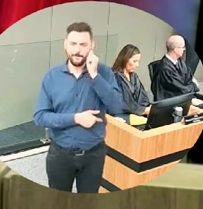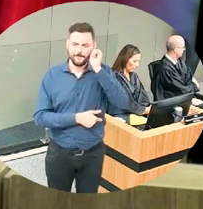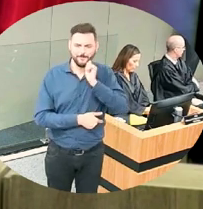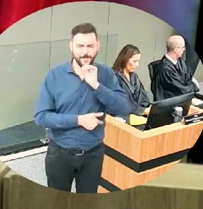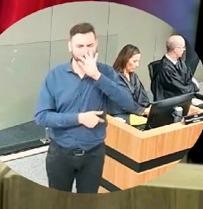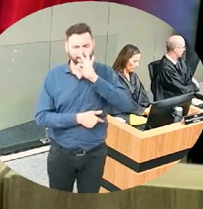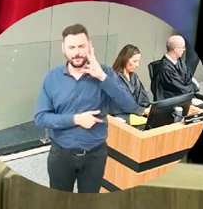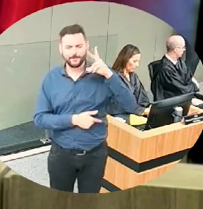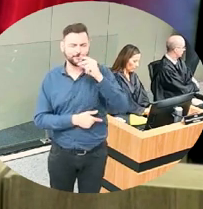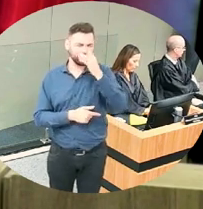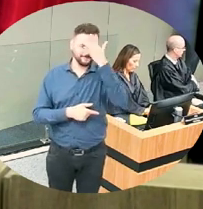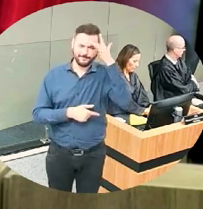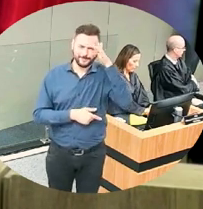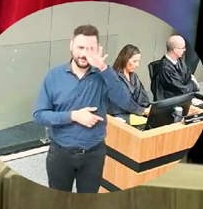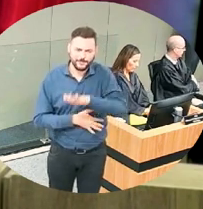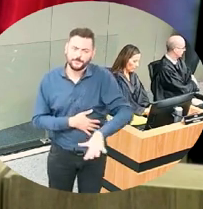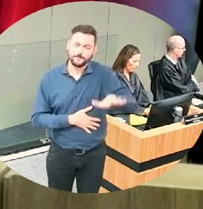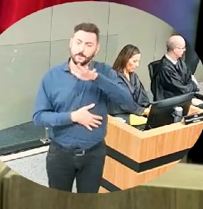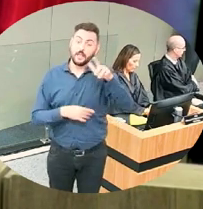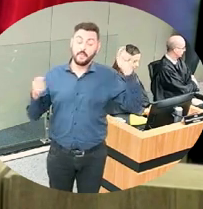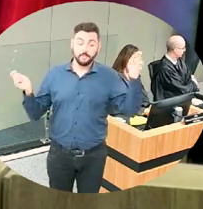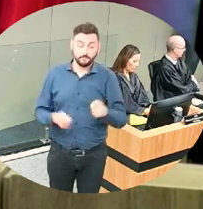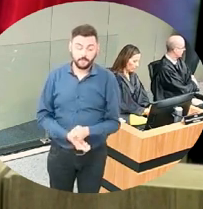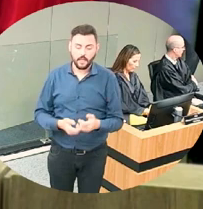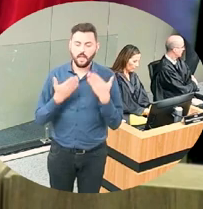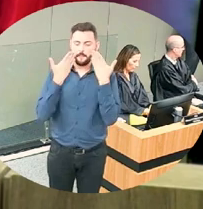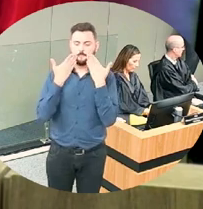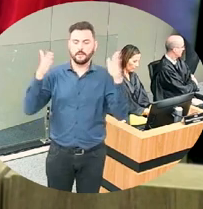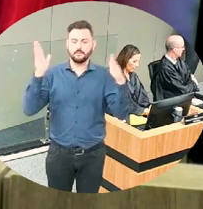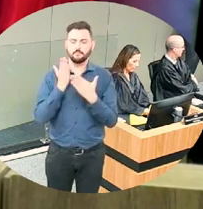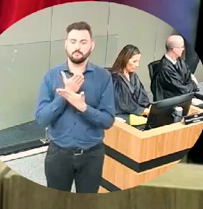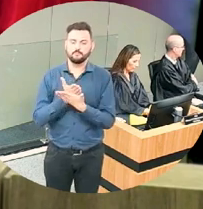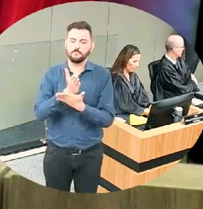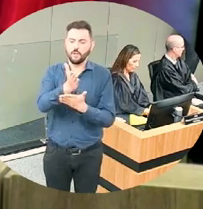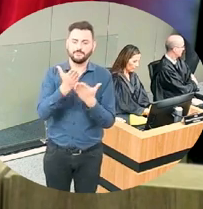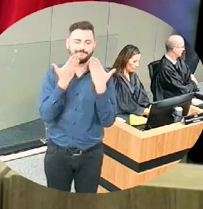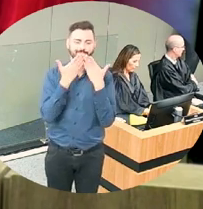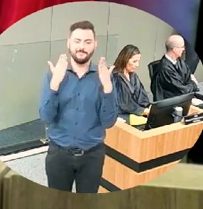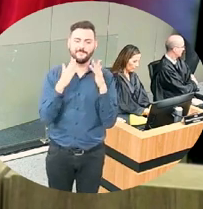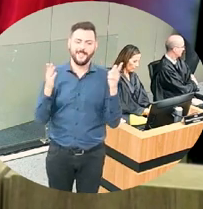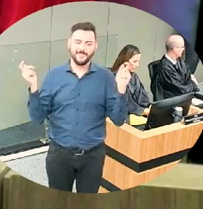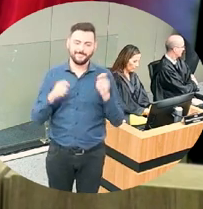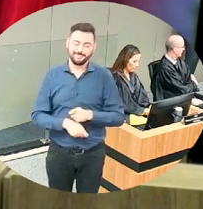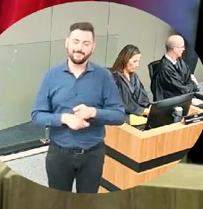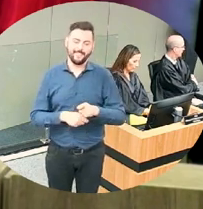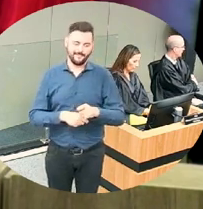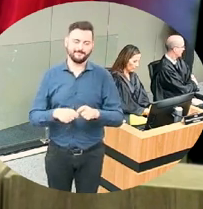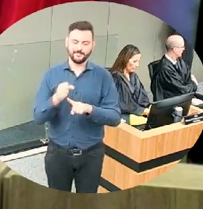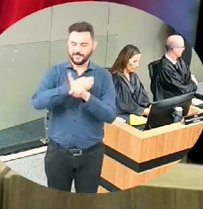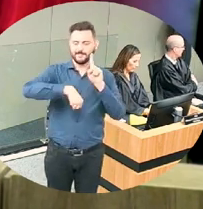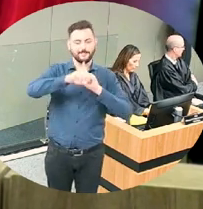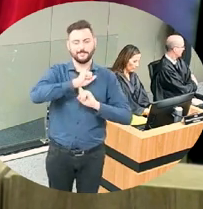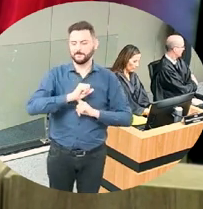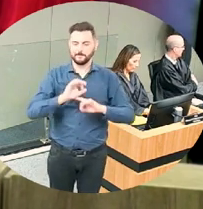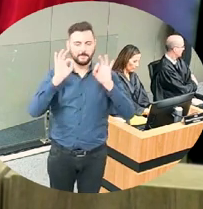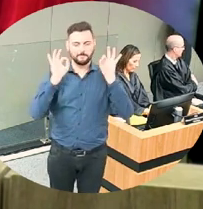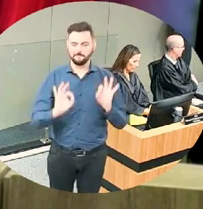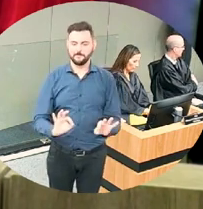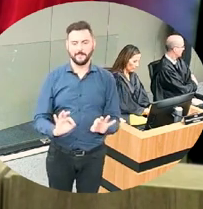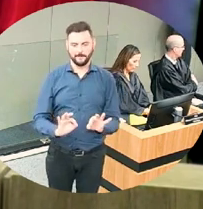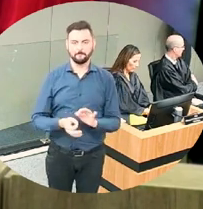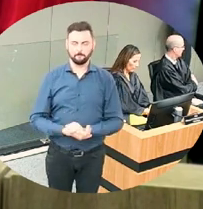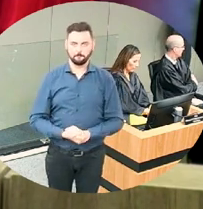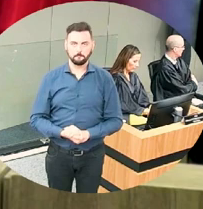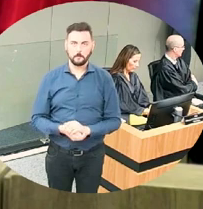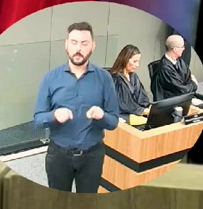tem no acesso ao trabalho Digno à porta de entrada aos domínios da Cidadania por parte do Ministério Público do Trabalho